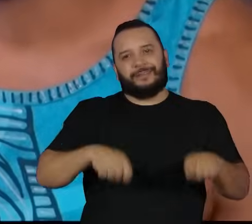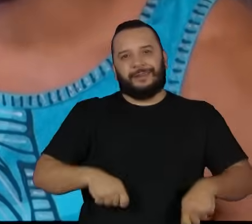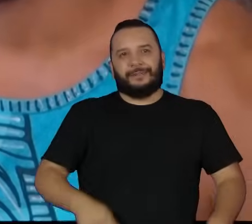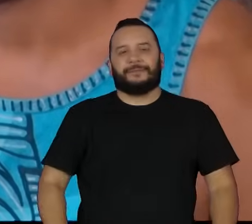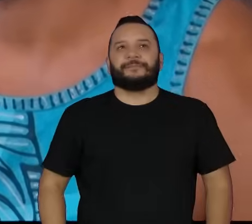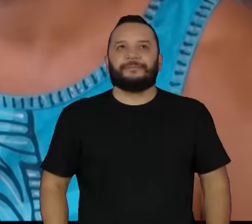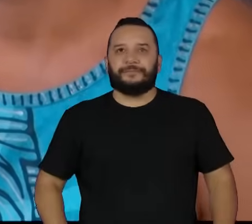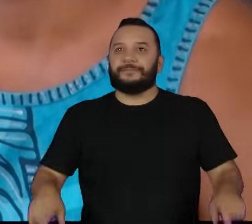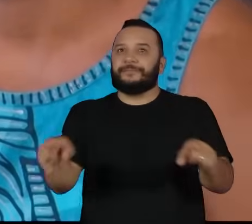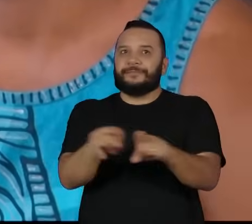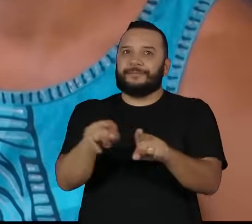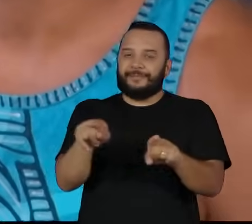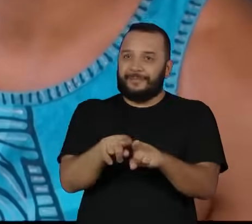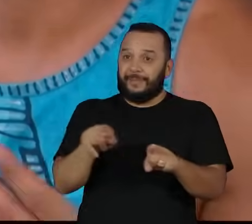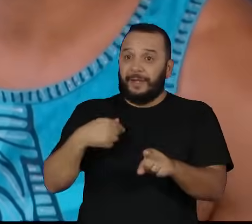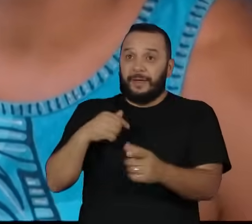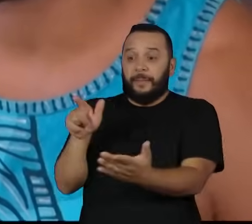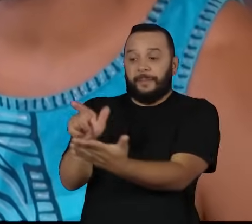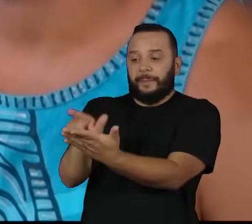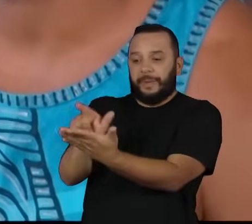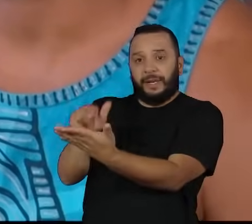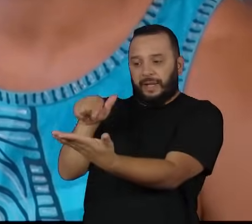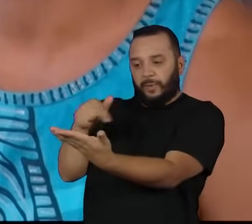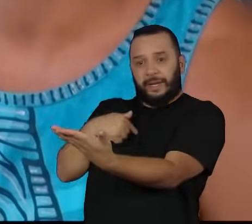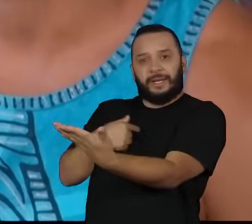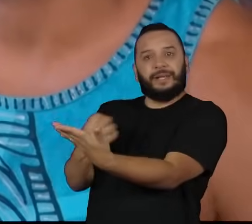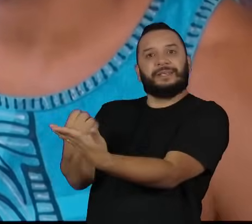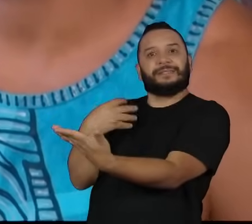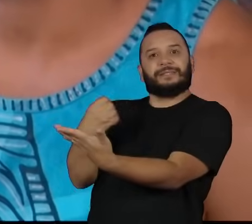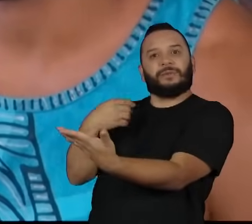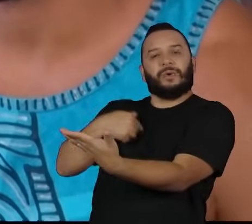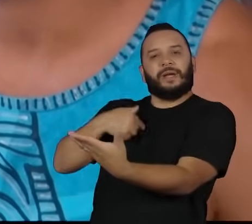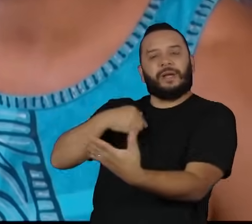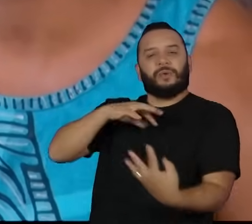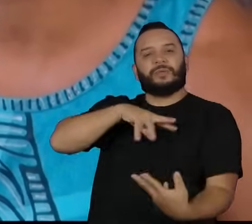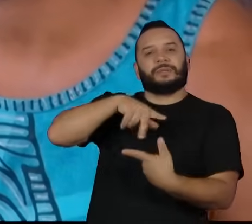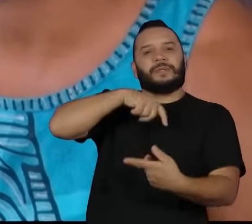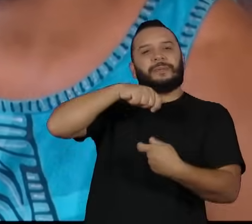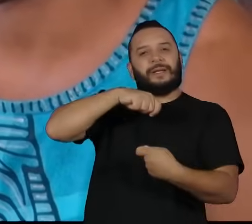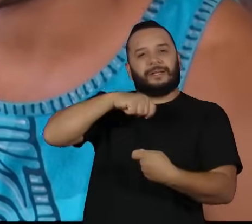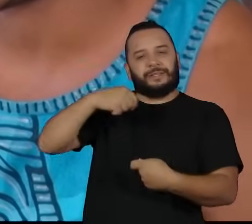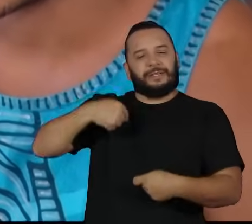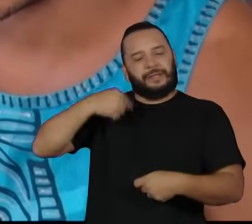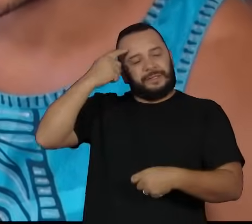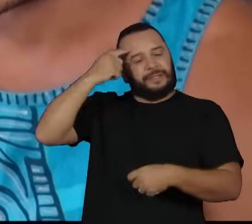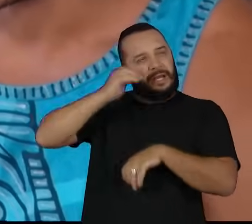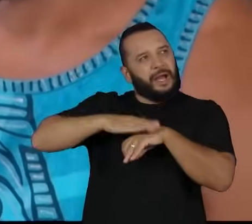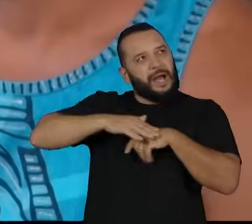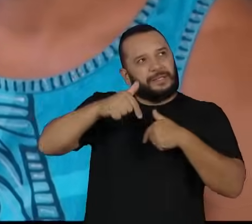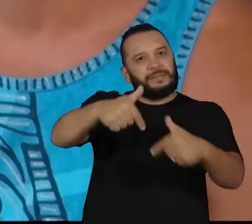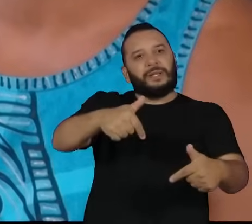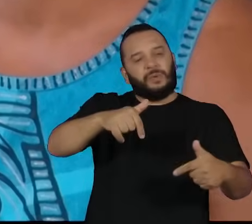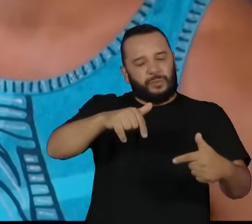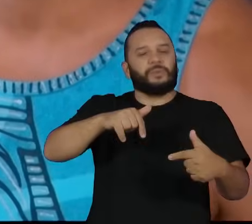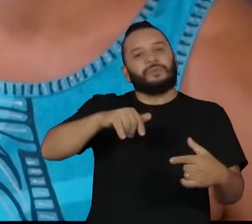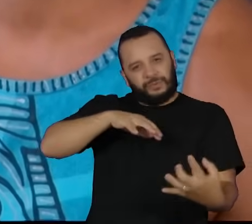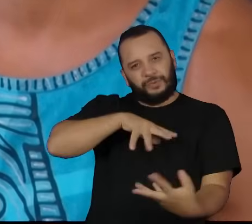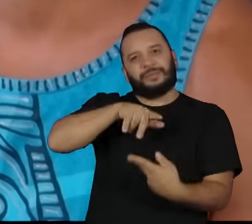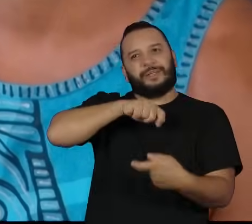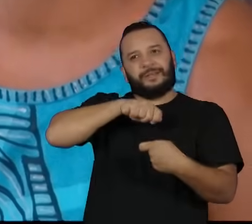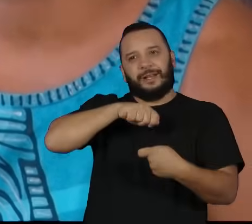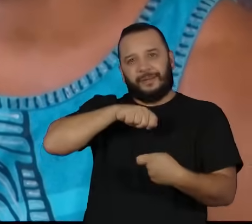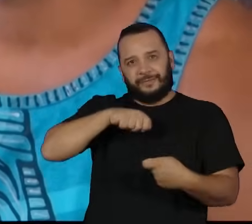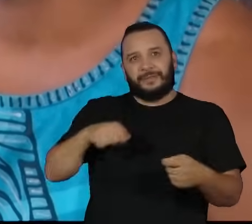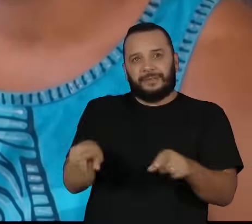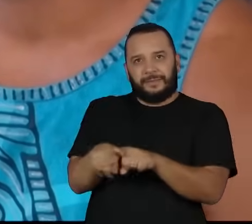Também costumo falar que o papelão me ensinou a ser sustentável, né? O olhar e a ação sustentável no meu dia. E o material me atentou à